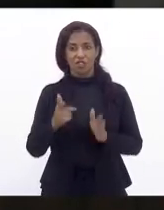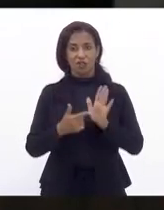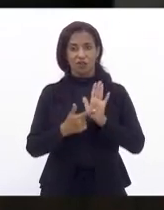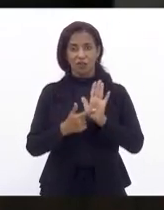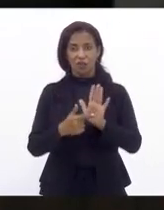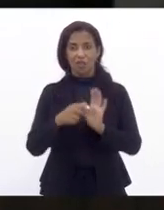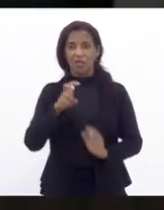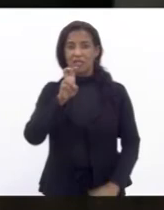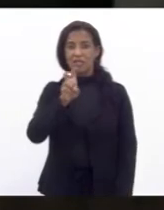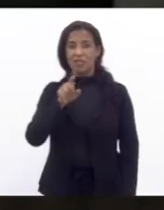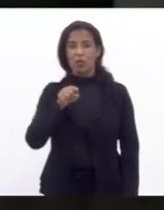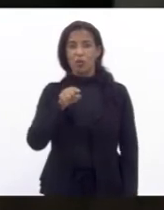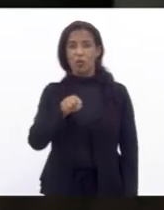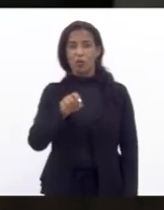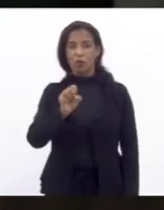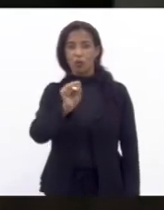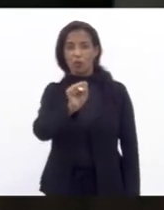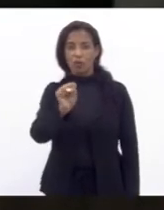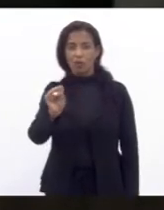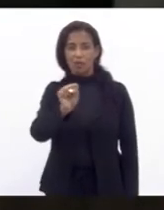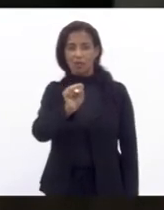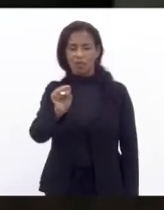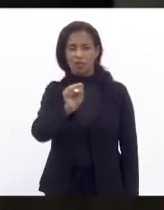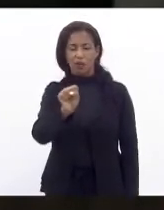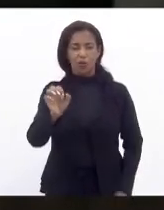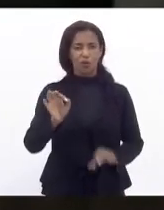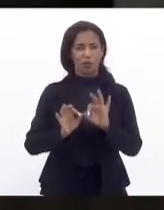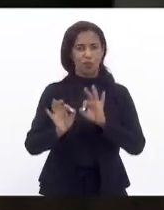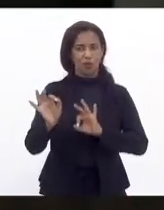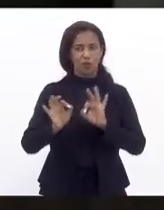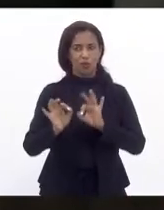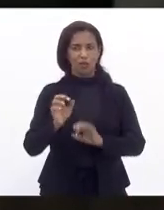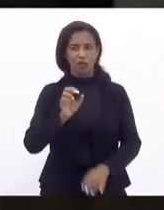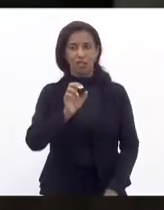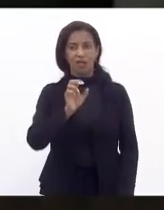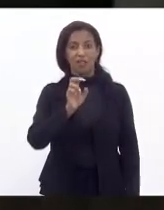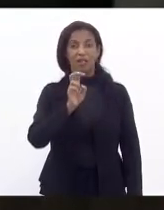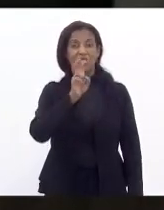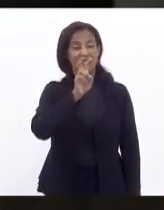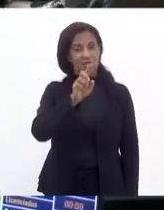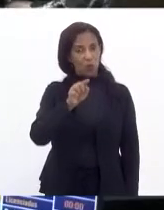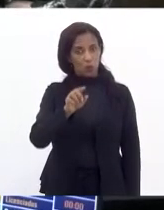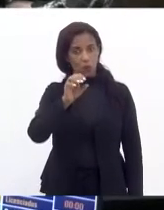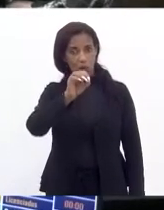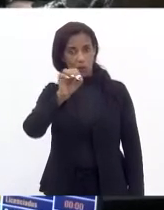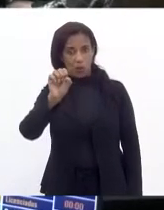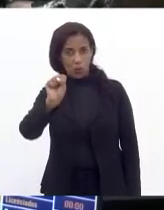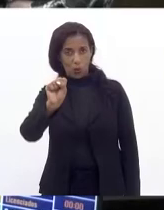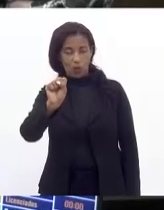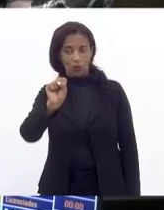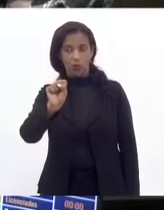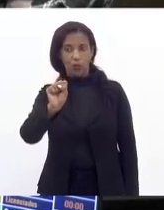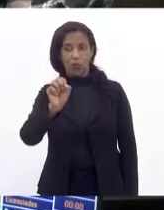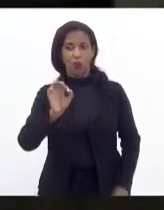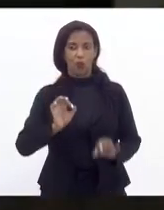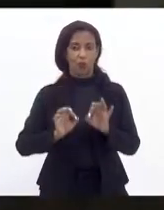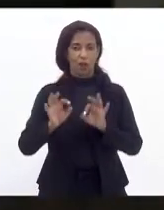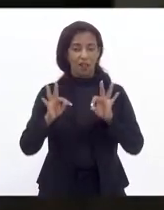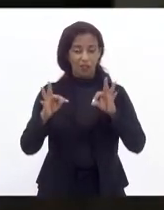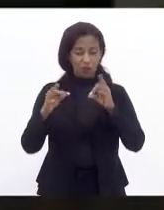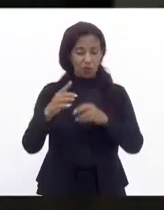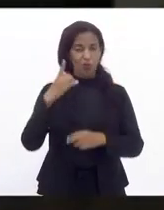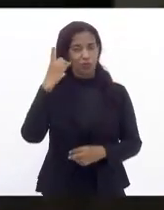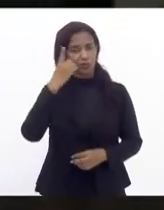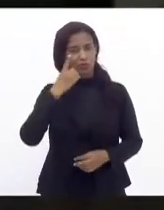apresentados 5.088 projetos. Perdão, 5.008 projetos. Parabéns, deputadas, às deputadas